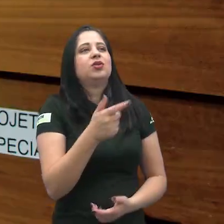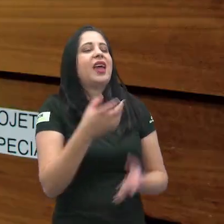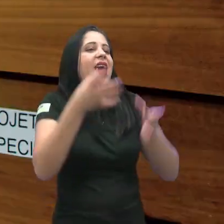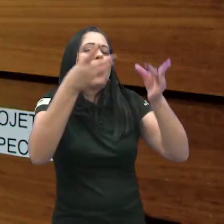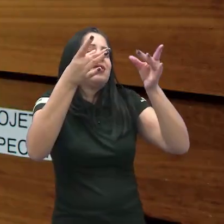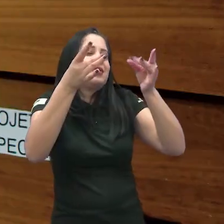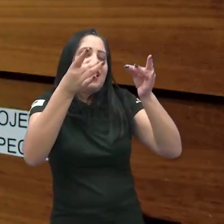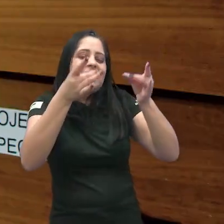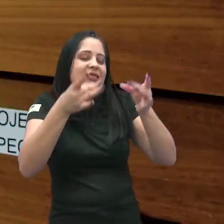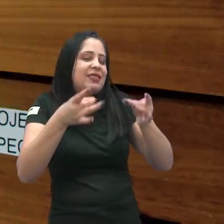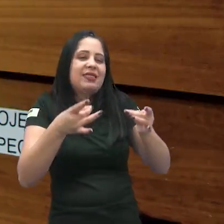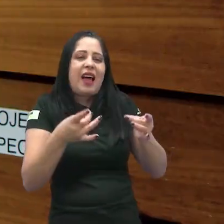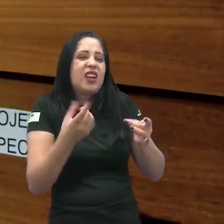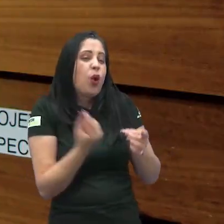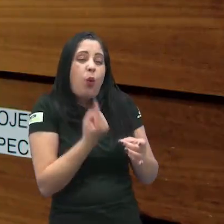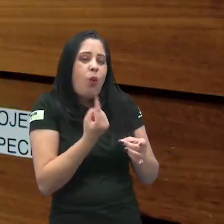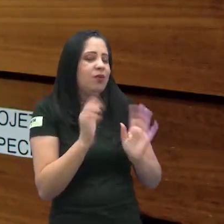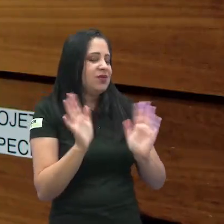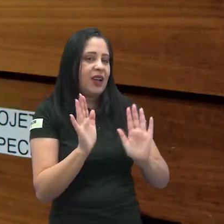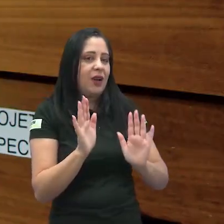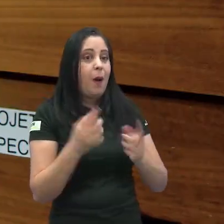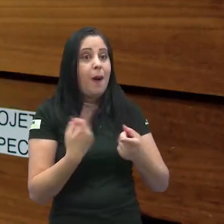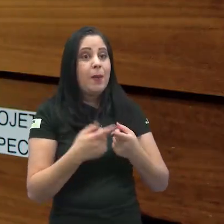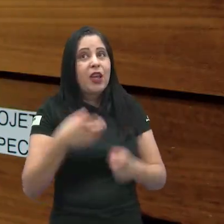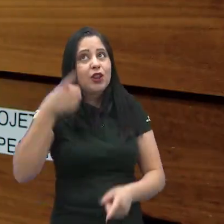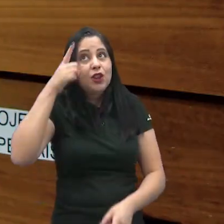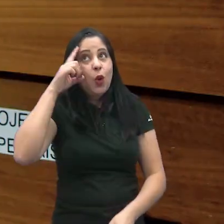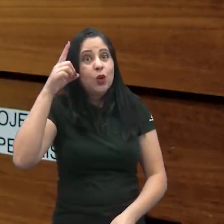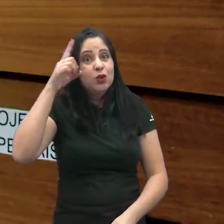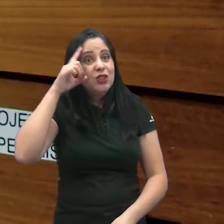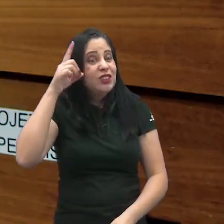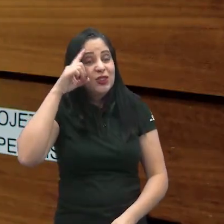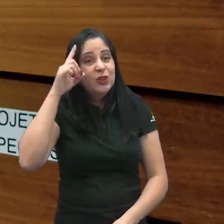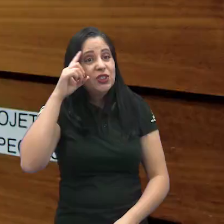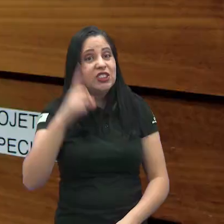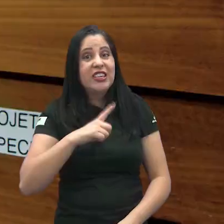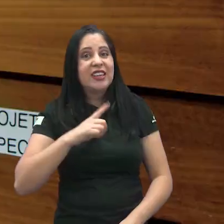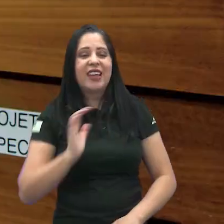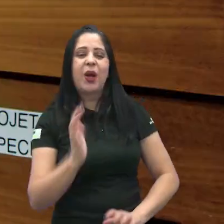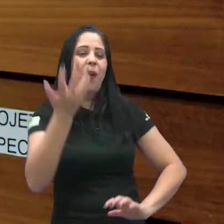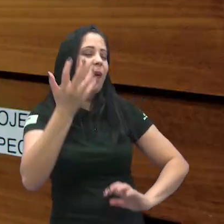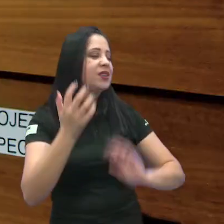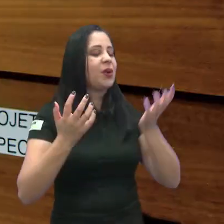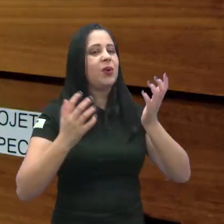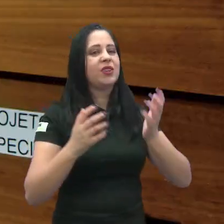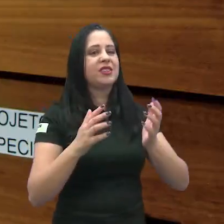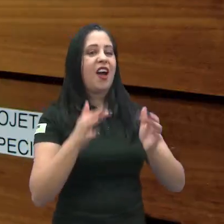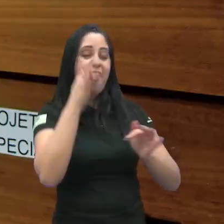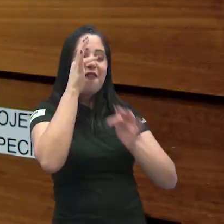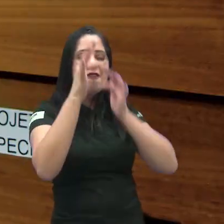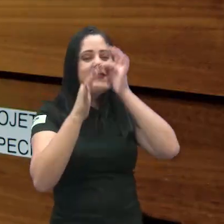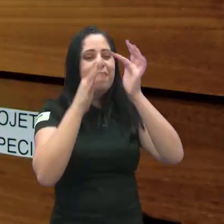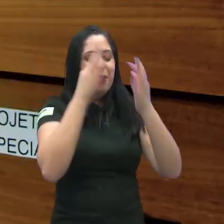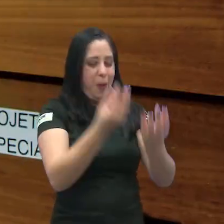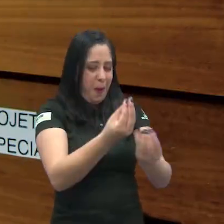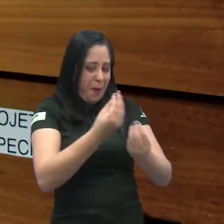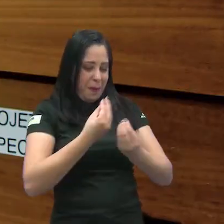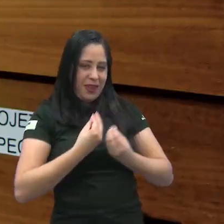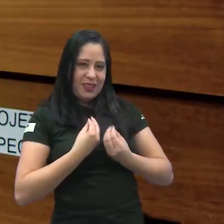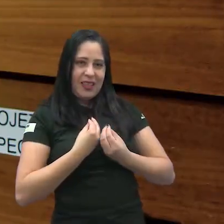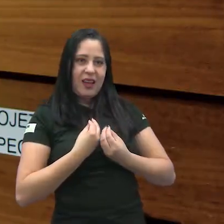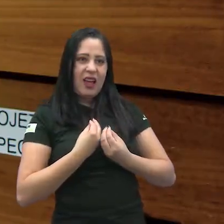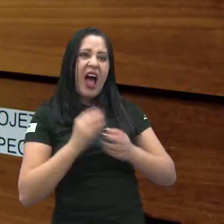são todos eles. Porque o dia inteiro é vivenciado de detalhes. São as flores, os elogios. Às vezes eles falam